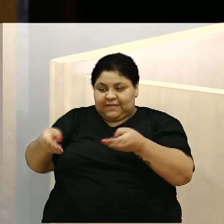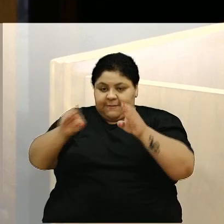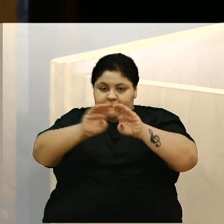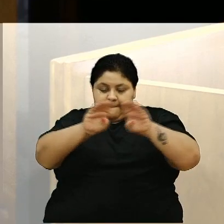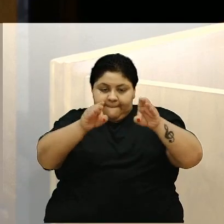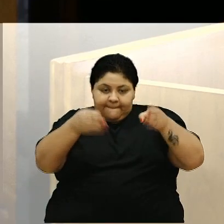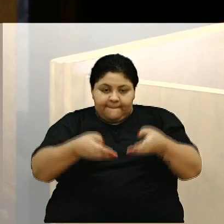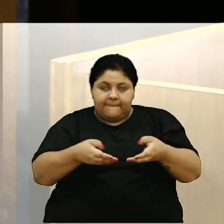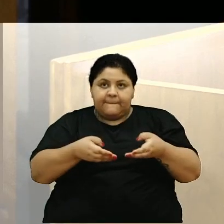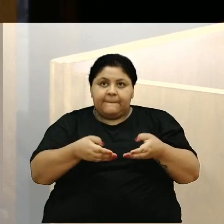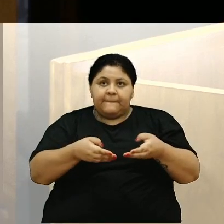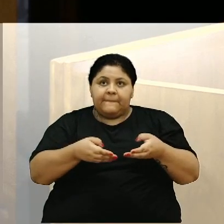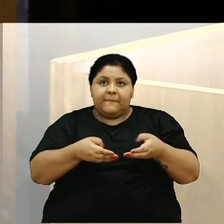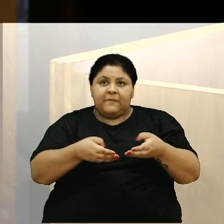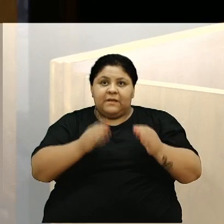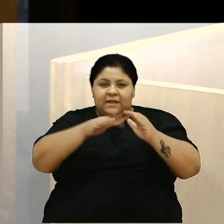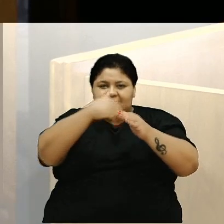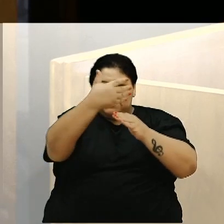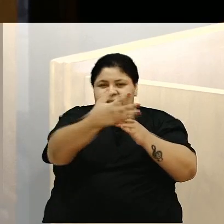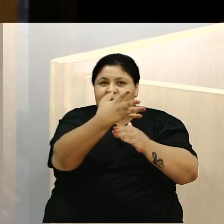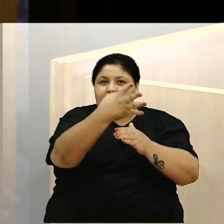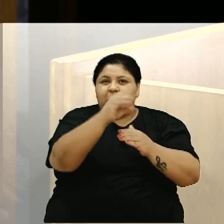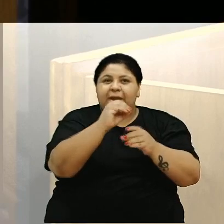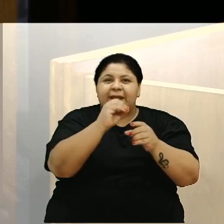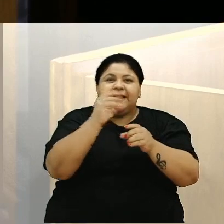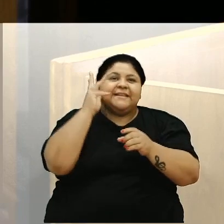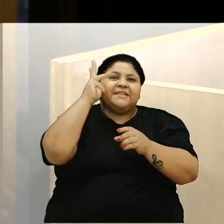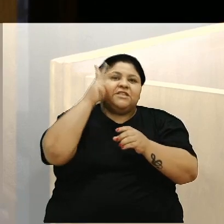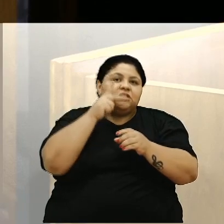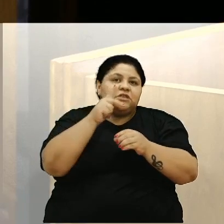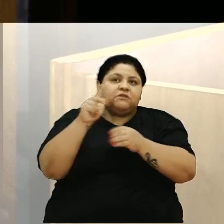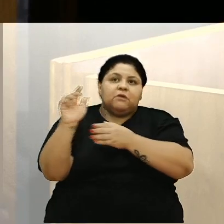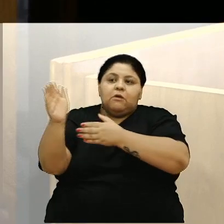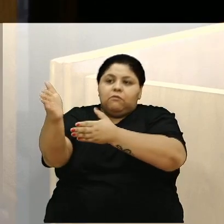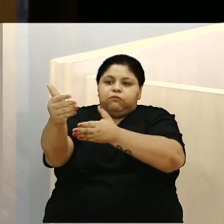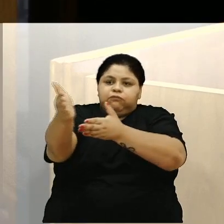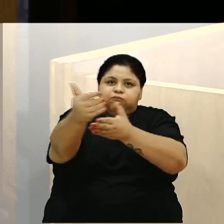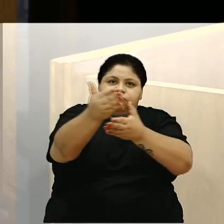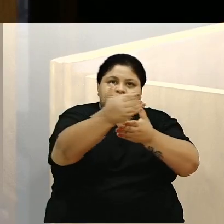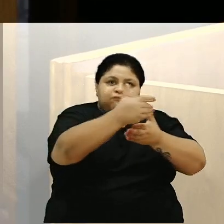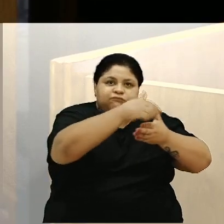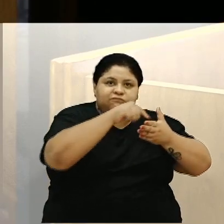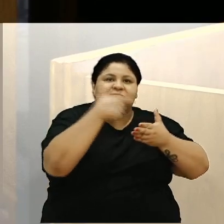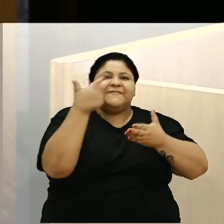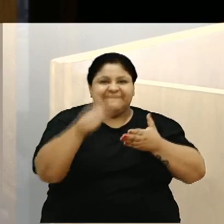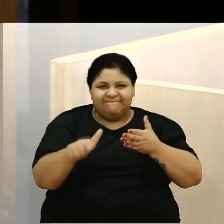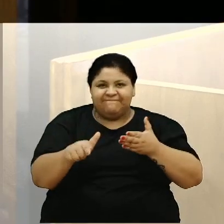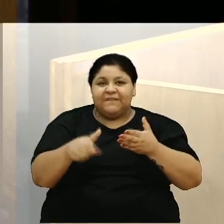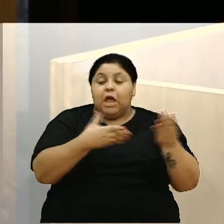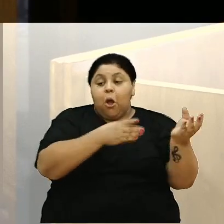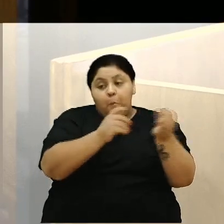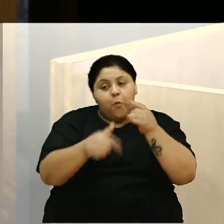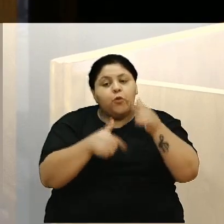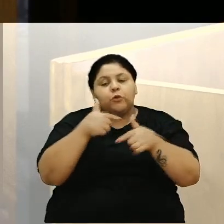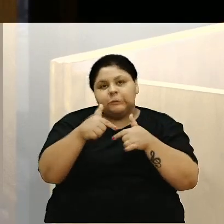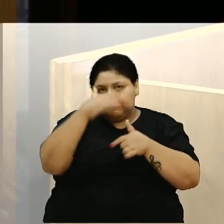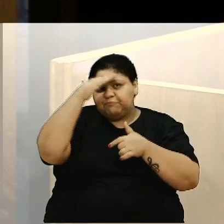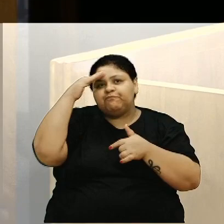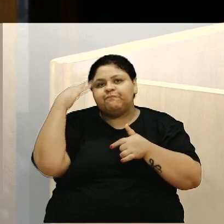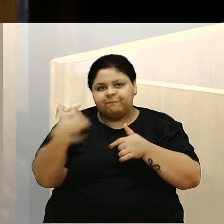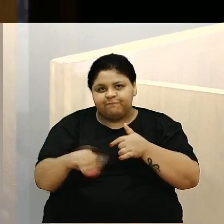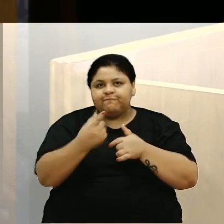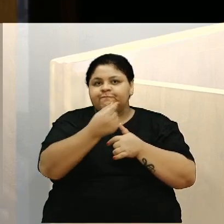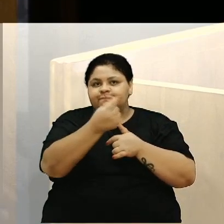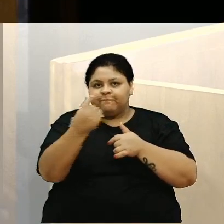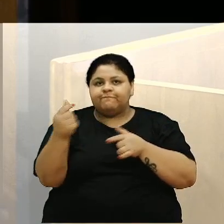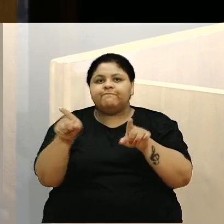daqui a 40 dias recolhê-las, o que nos demanda muito trabalho e custos. Para concluir,